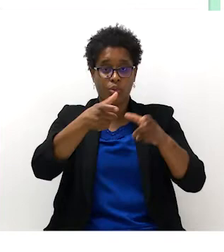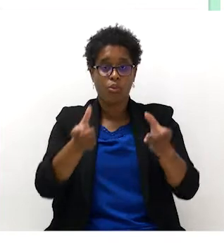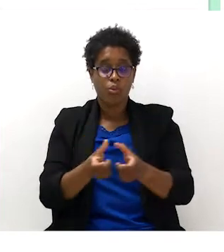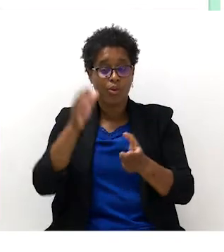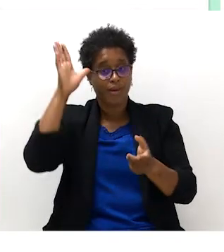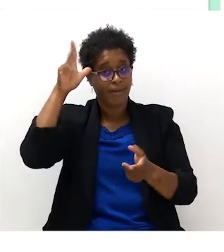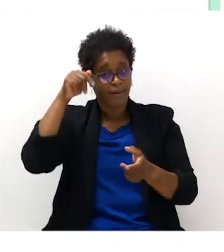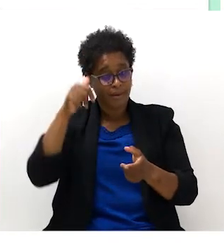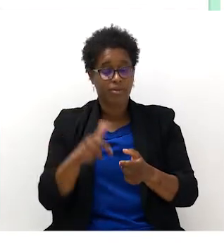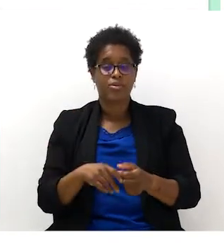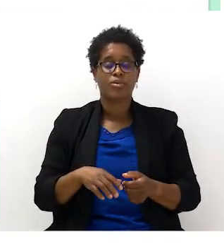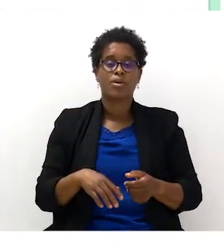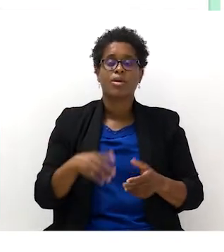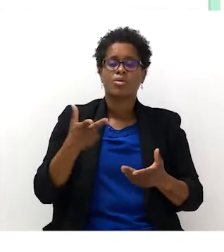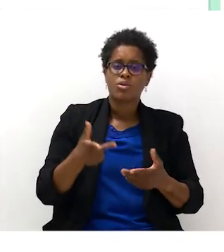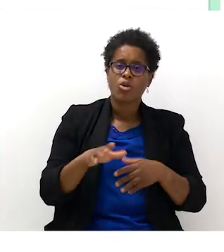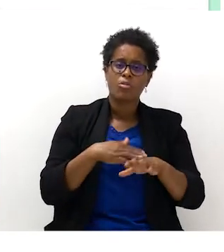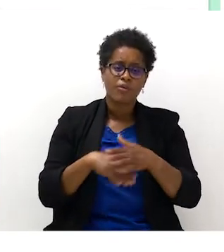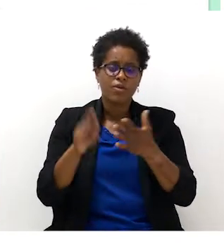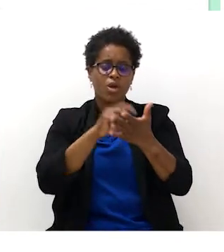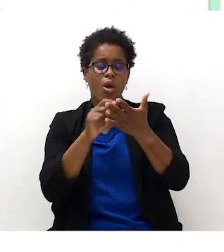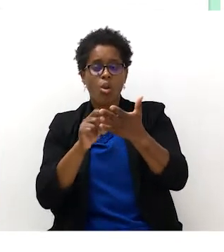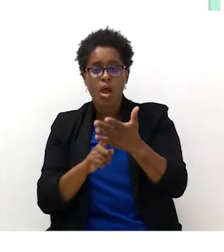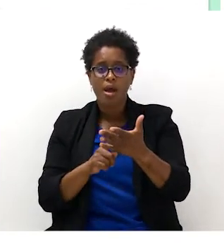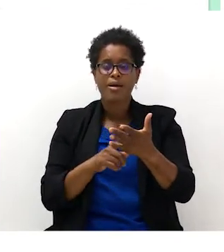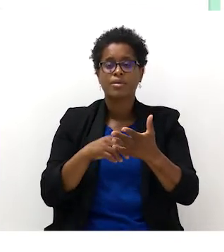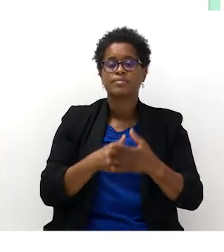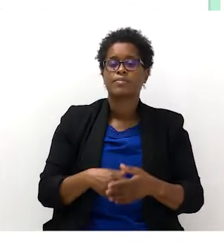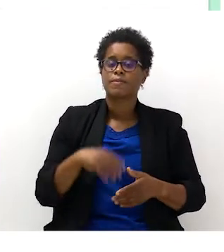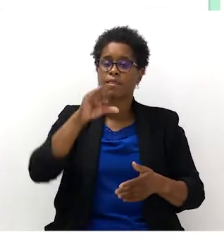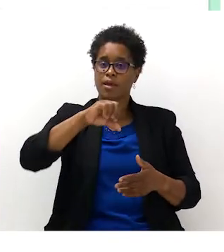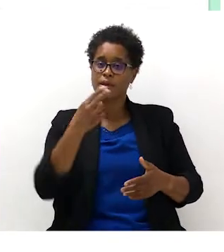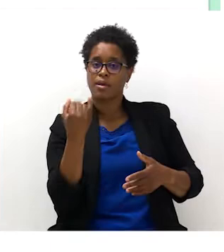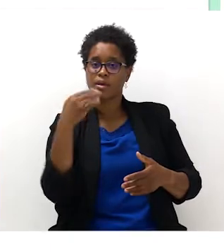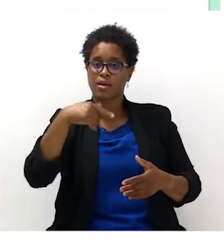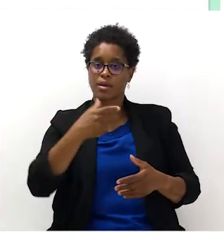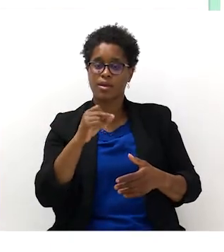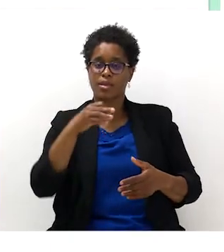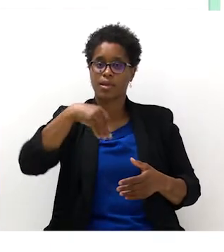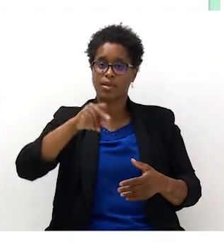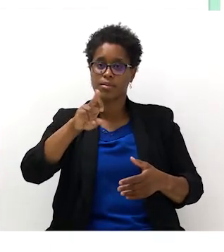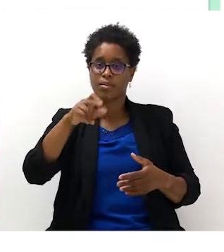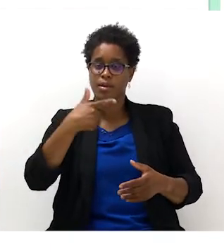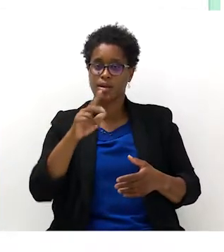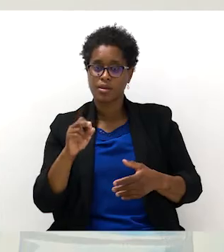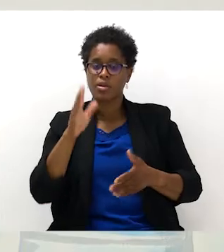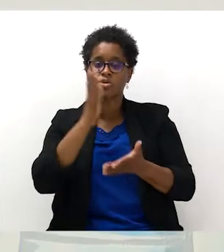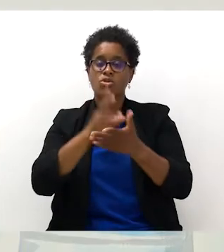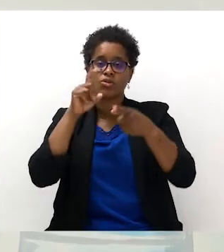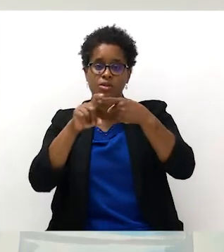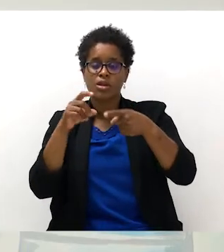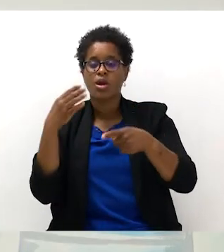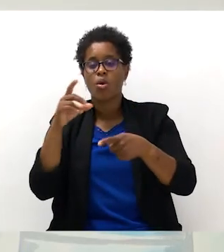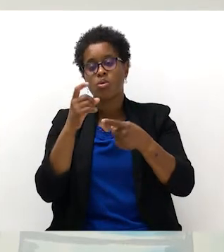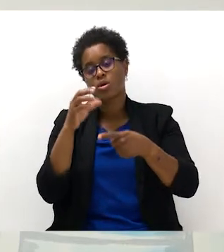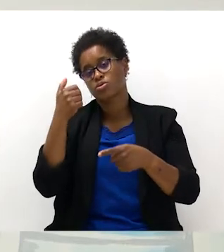para calcular a quinta parte, basta dividir a unidade por 5. Dividindo